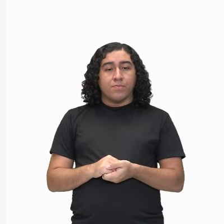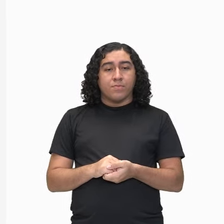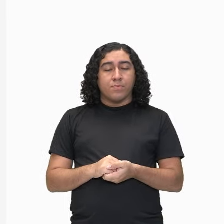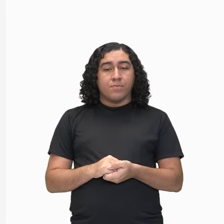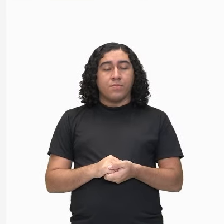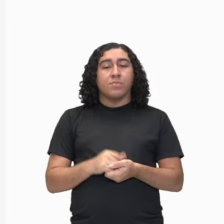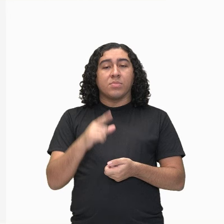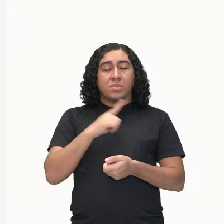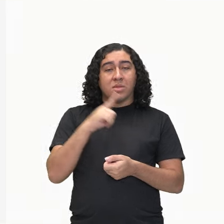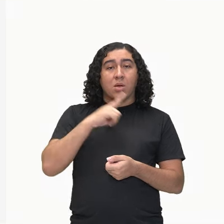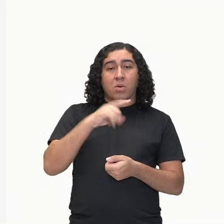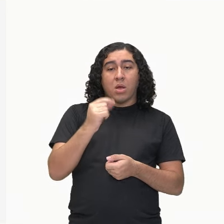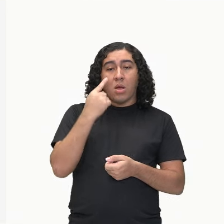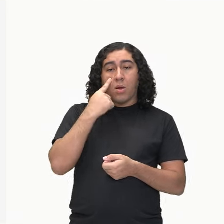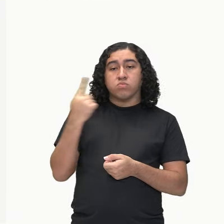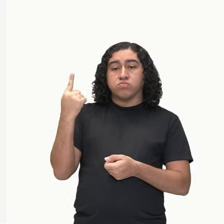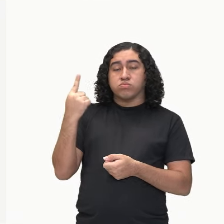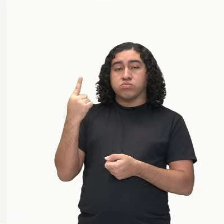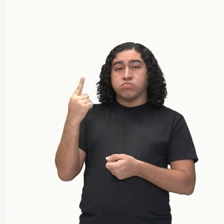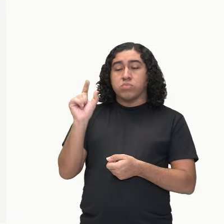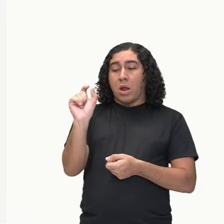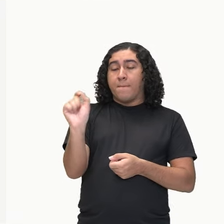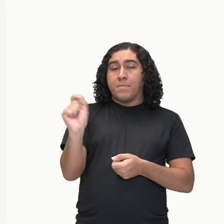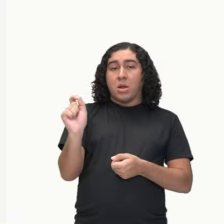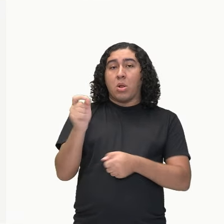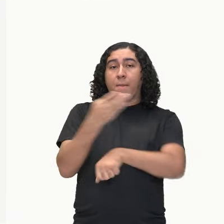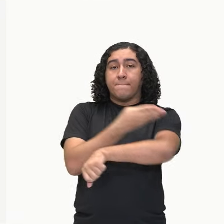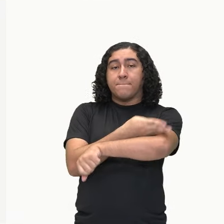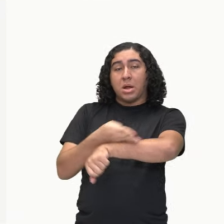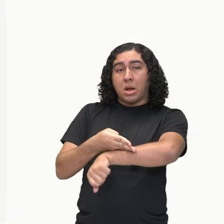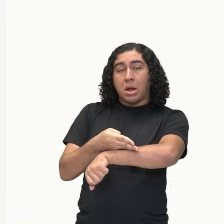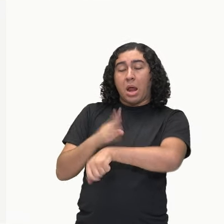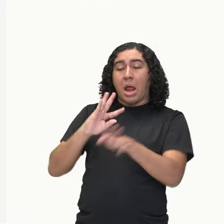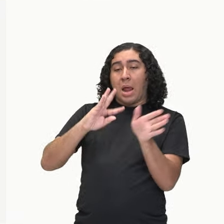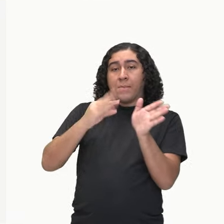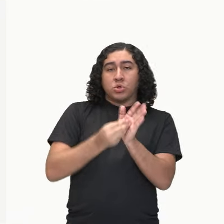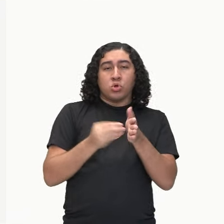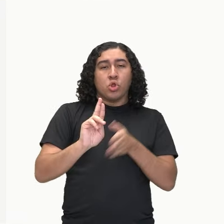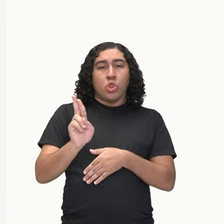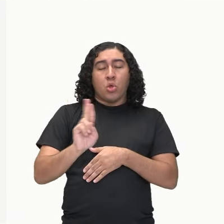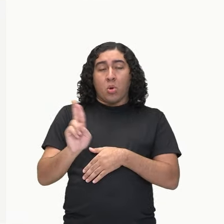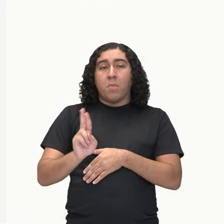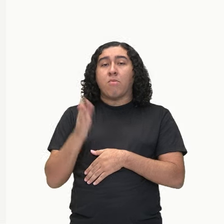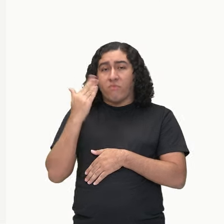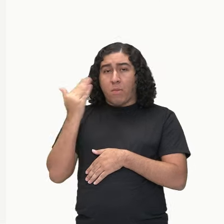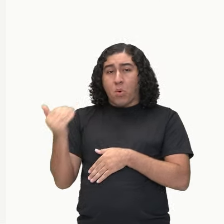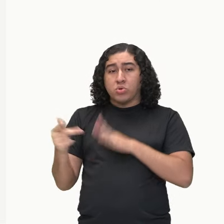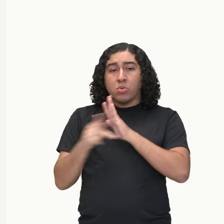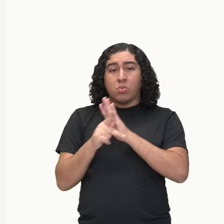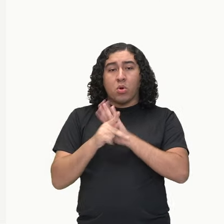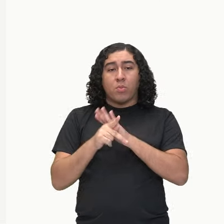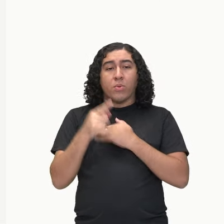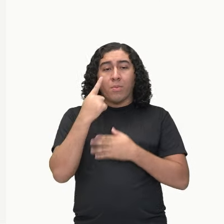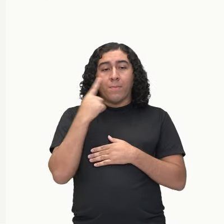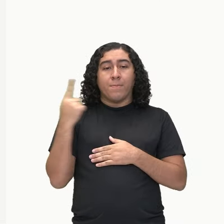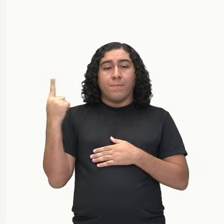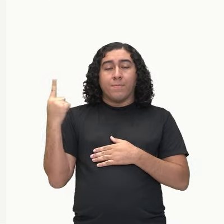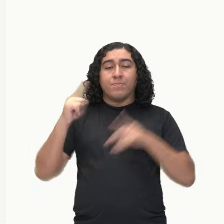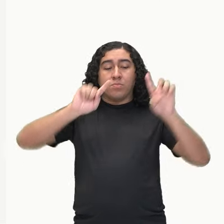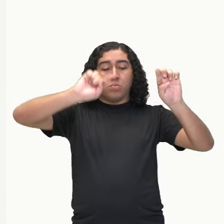pérola da Amazônia, né? Representado pela pérola da Amazônia, que é um nome popular para Eriopsis